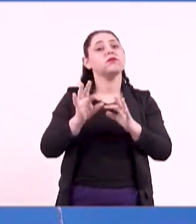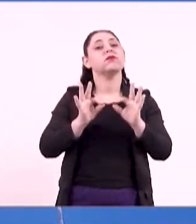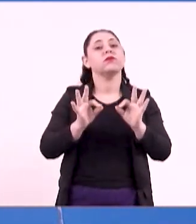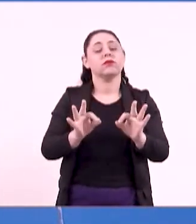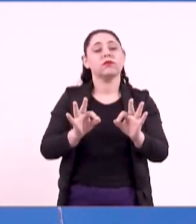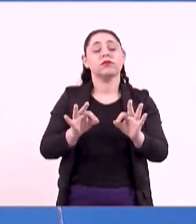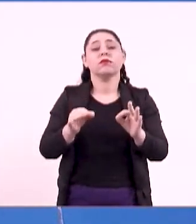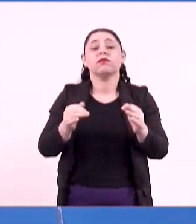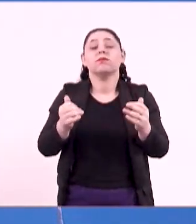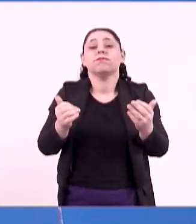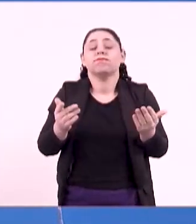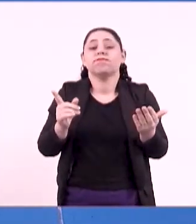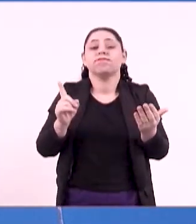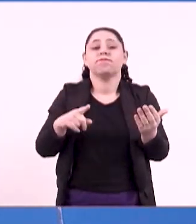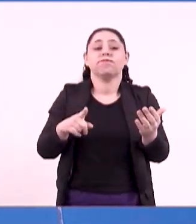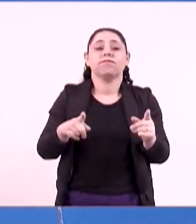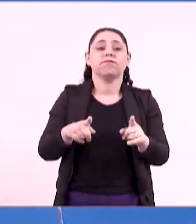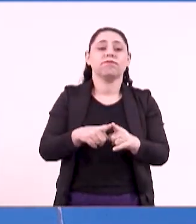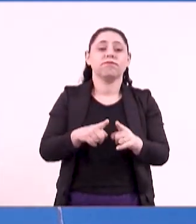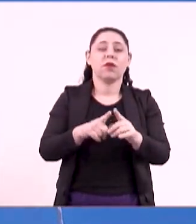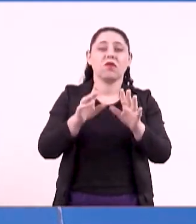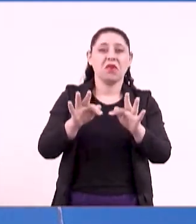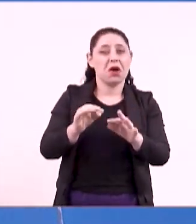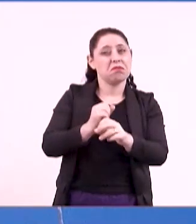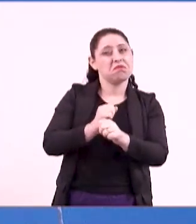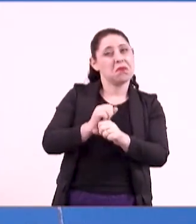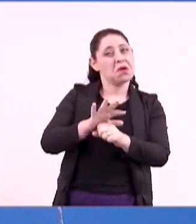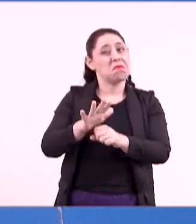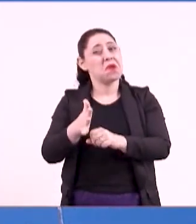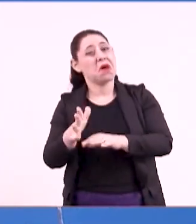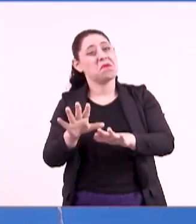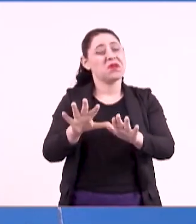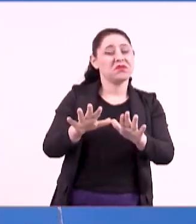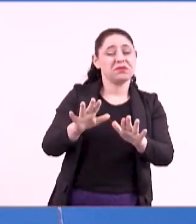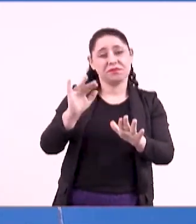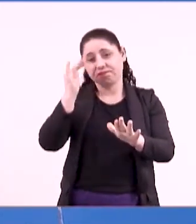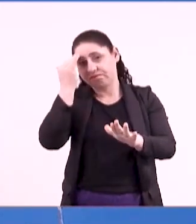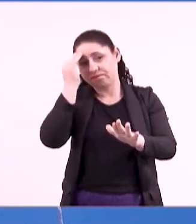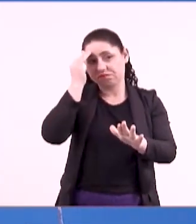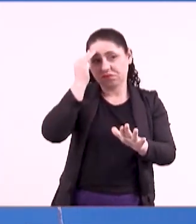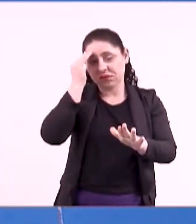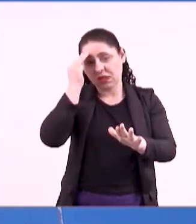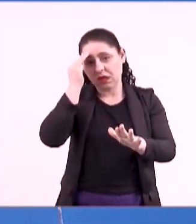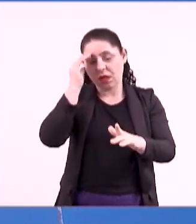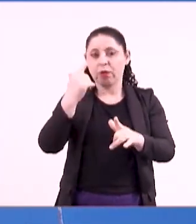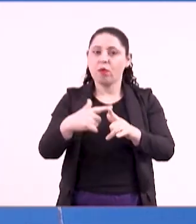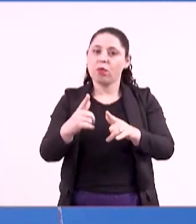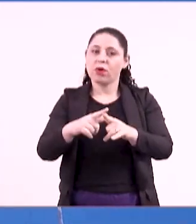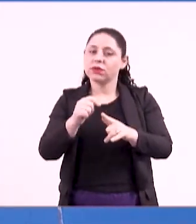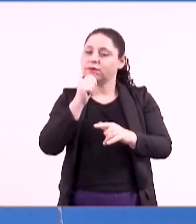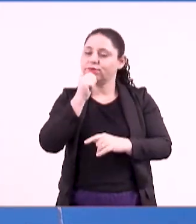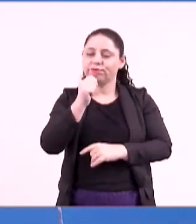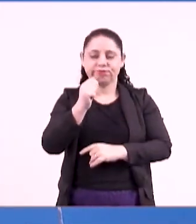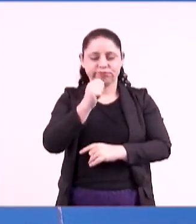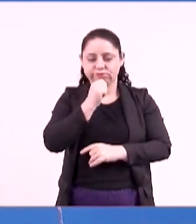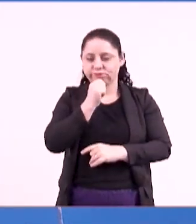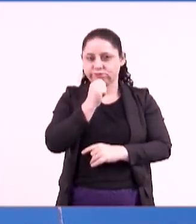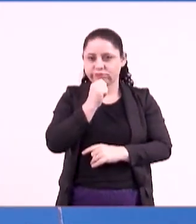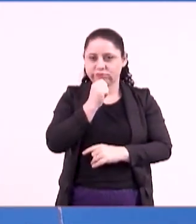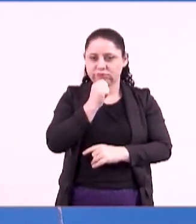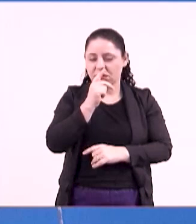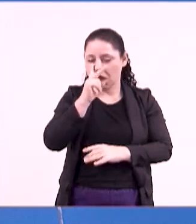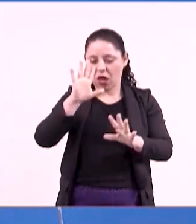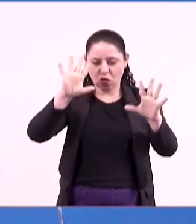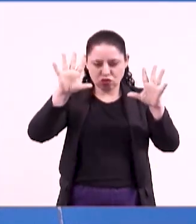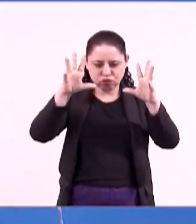Exatamente. E aí, até o final do ano, deve ter um entendimento acerca dessa demanda que não se